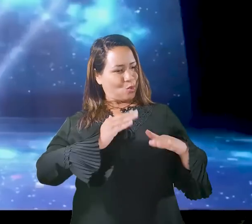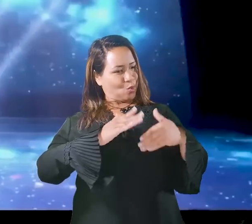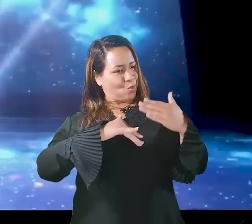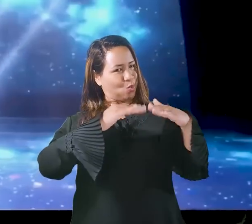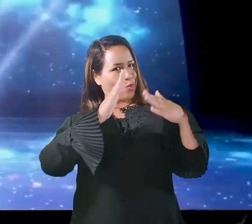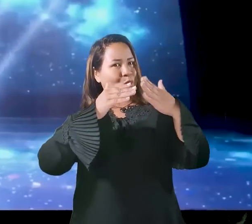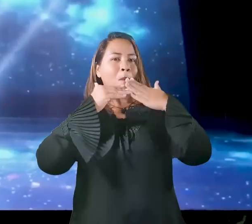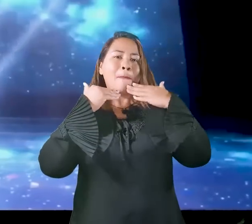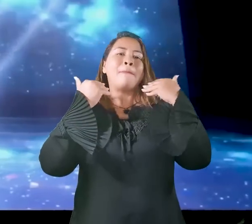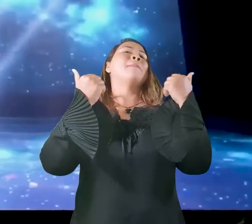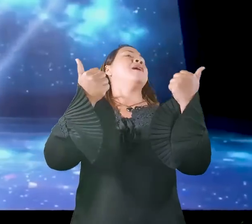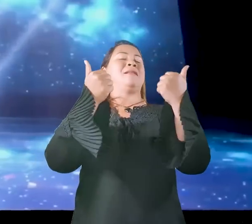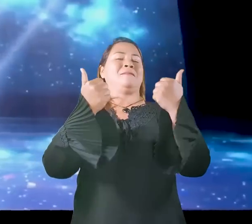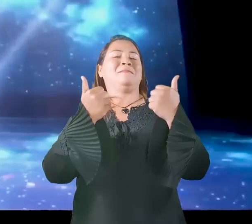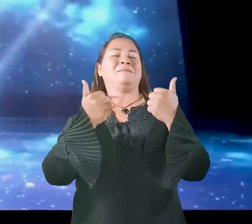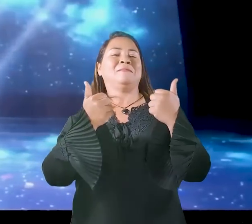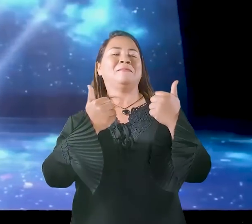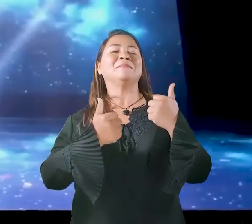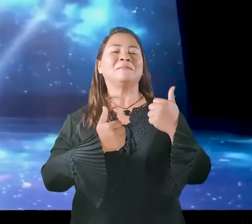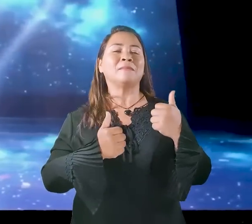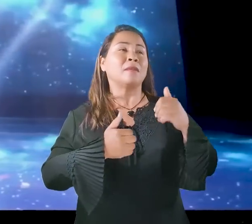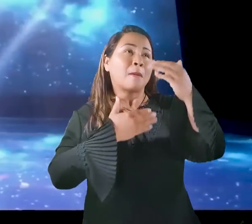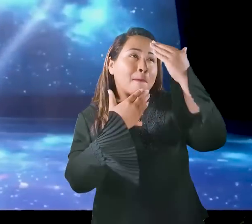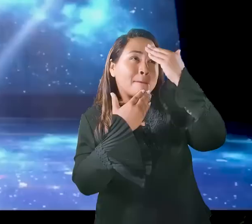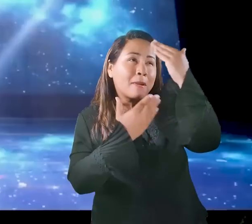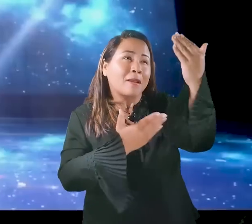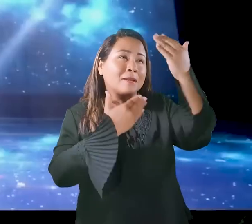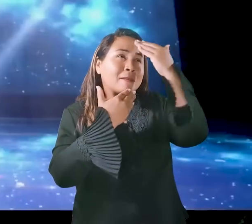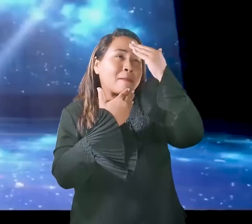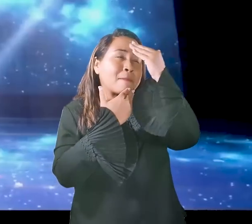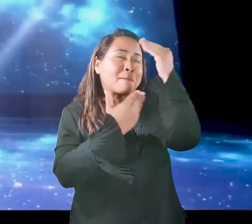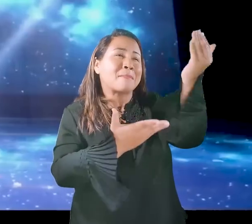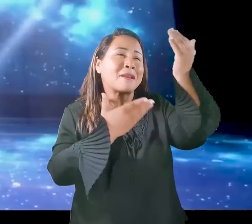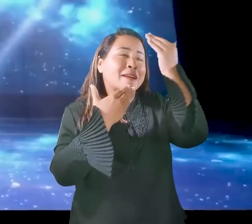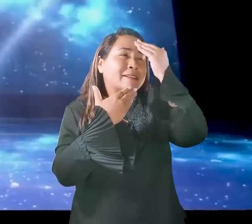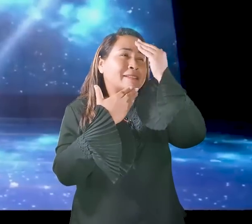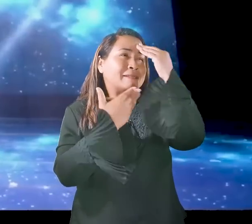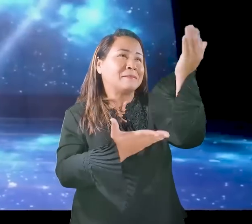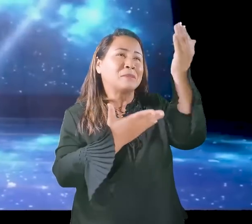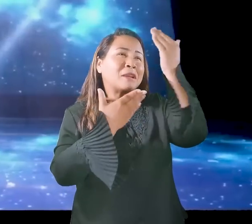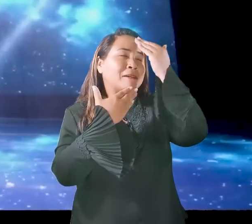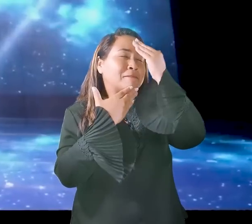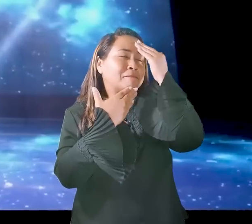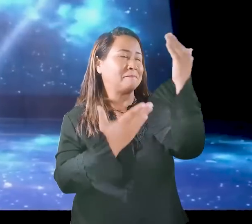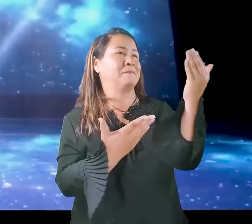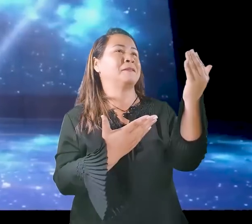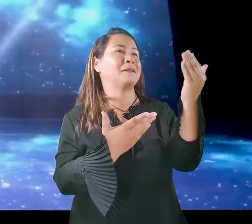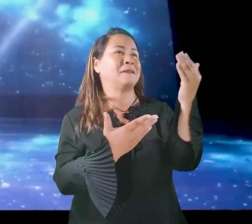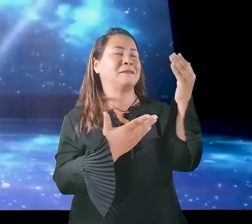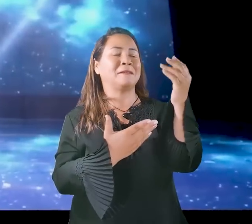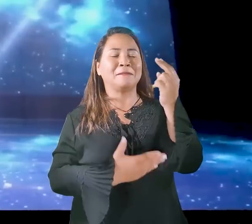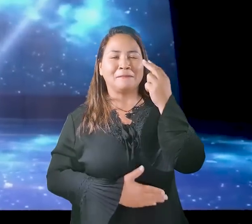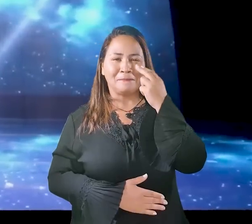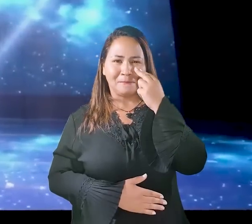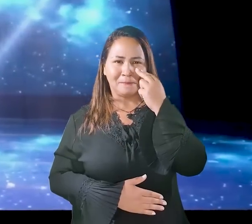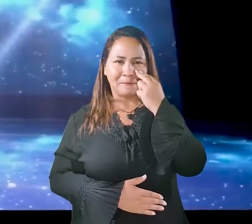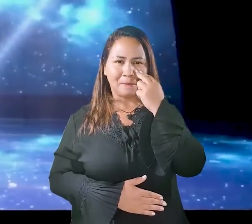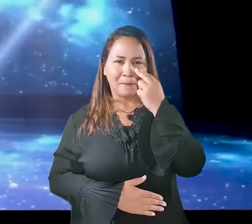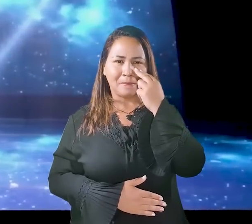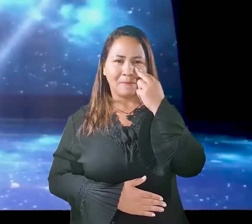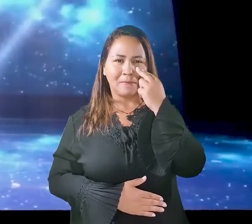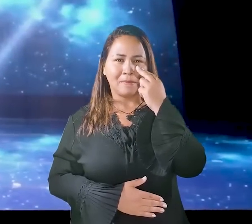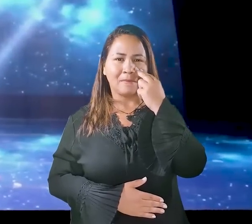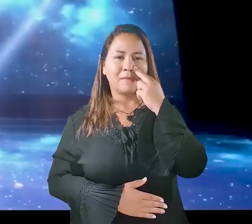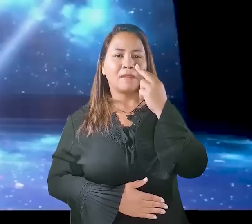segundo. Obrigada, obrigada, obrigada, obrigada. No meio do olho, eu me